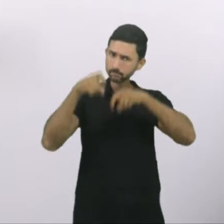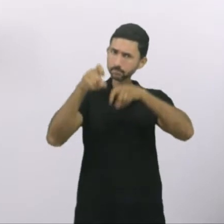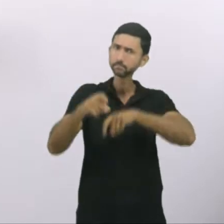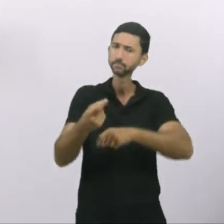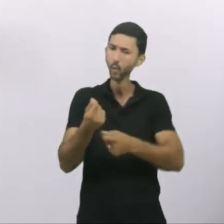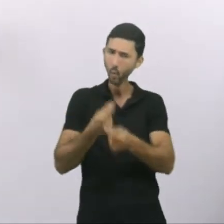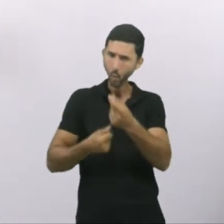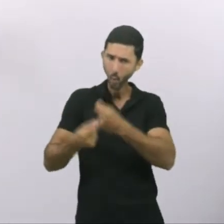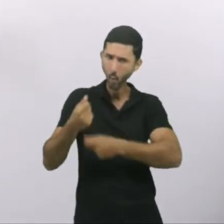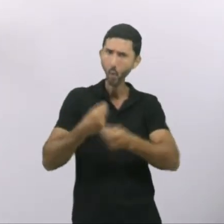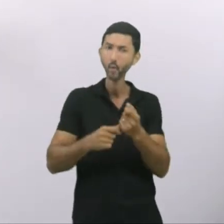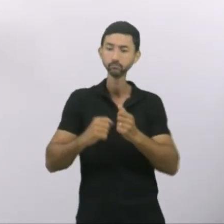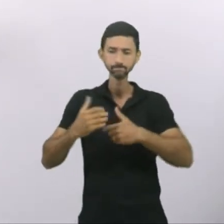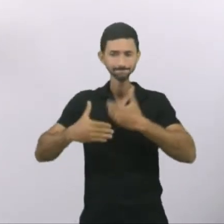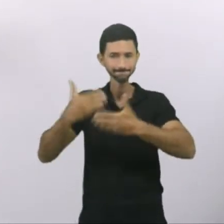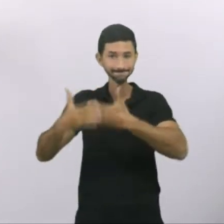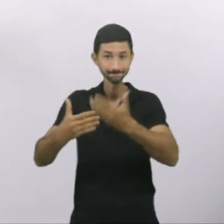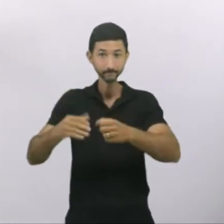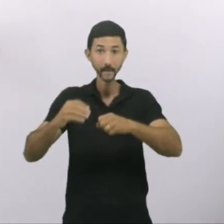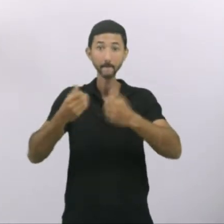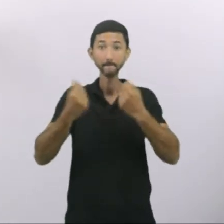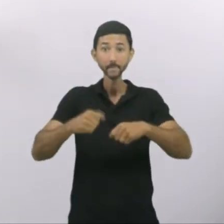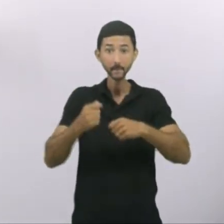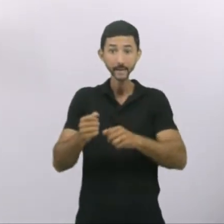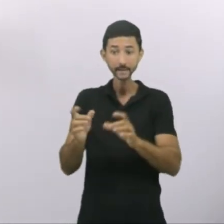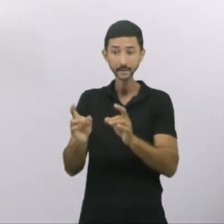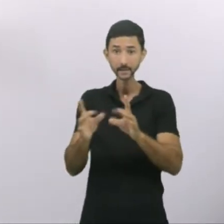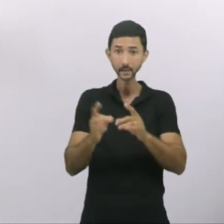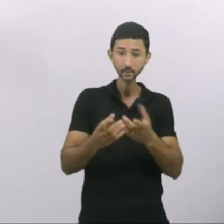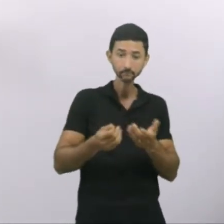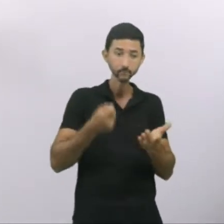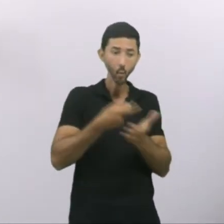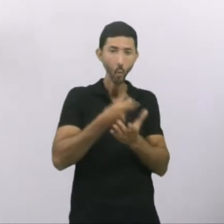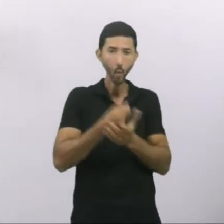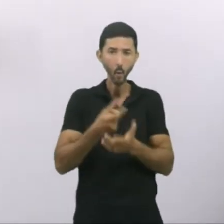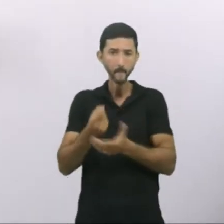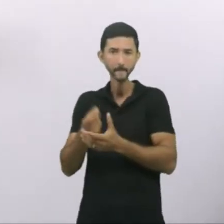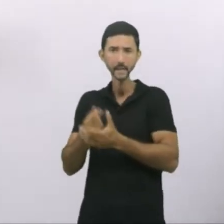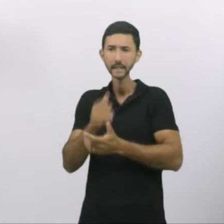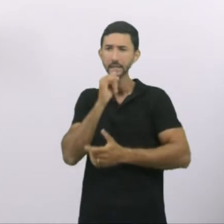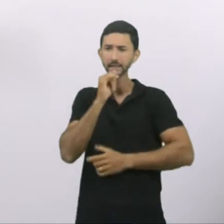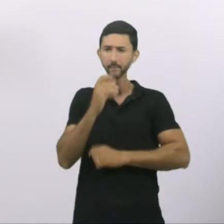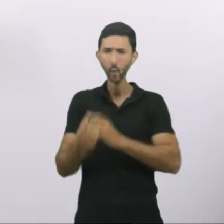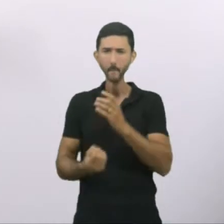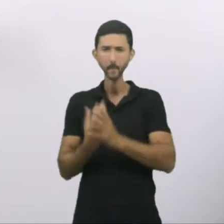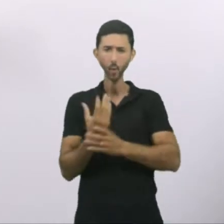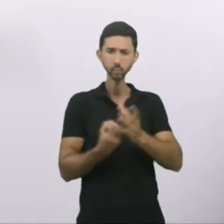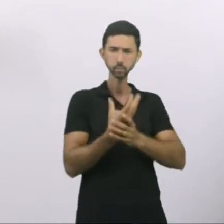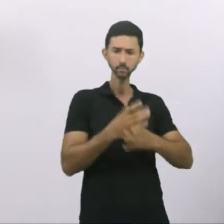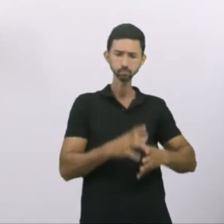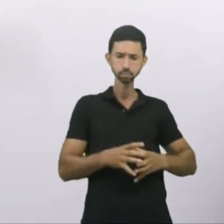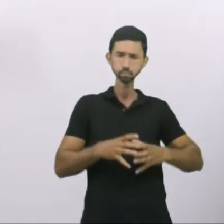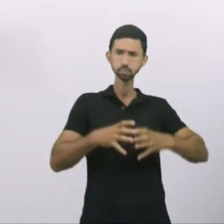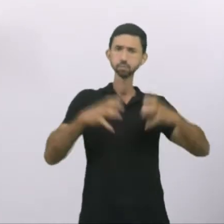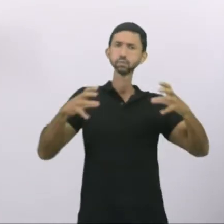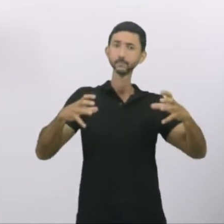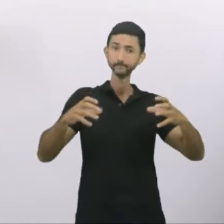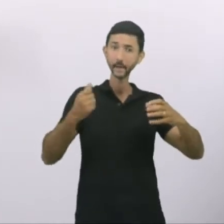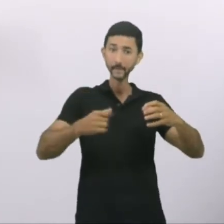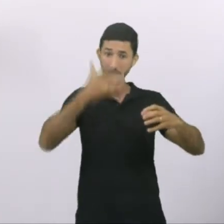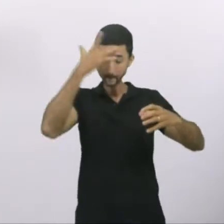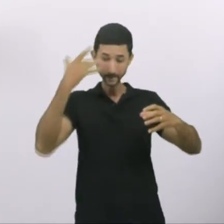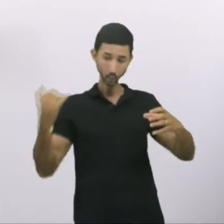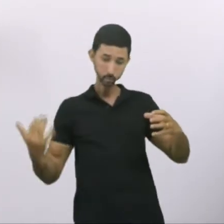avançado, mas ele precisa de mercado consumidor. Se eu produzo muito, eu preciso de pessoas